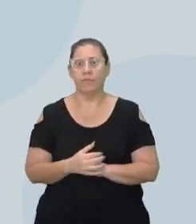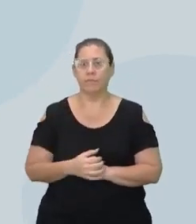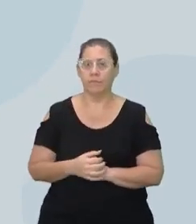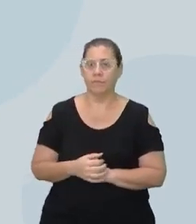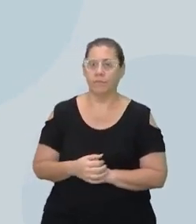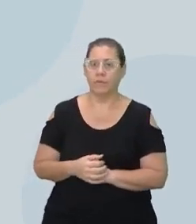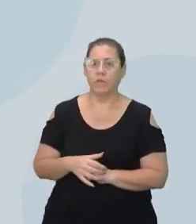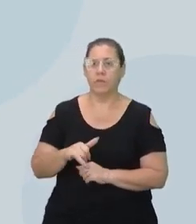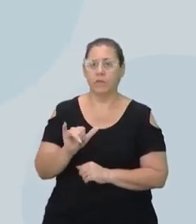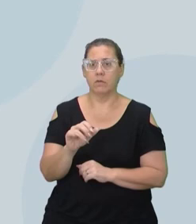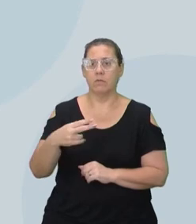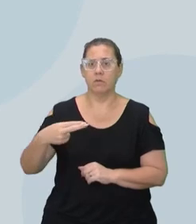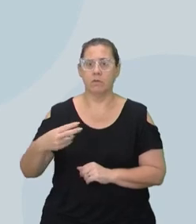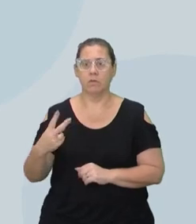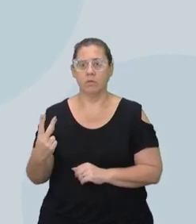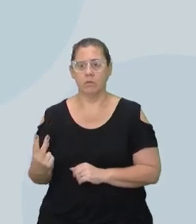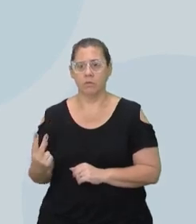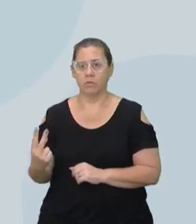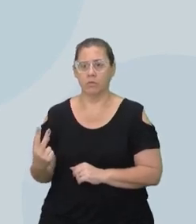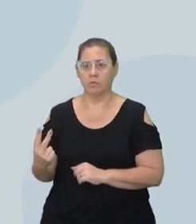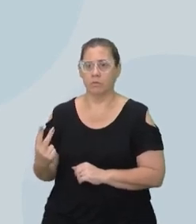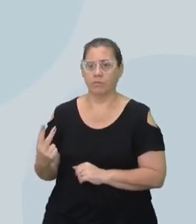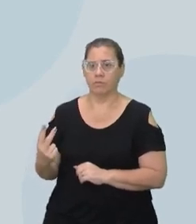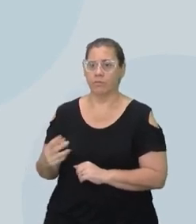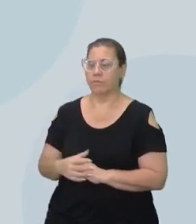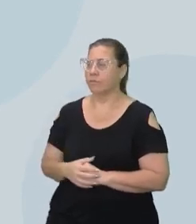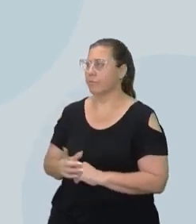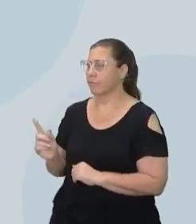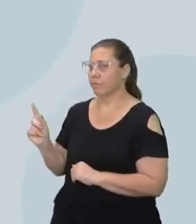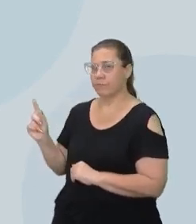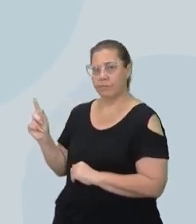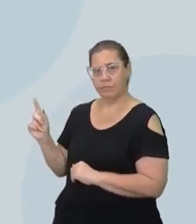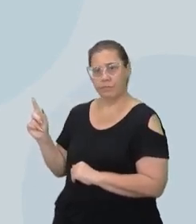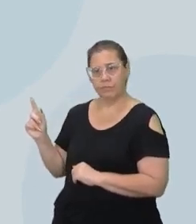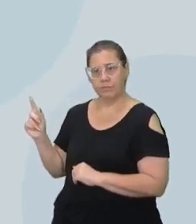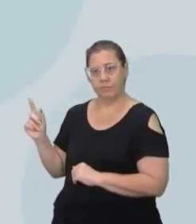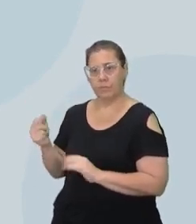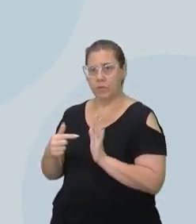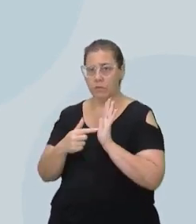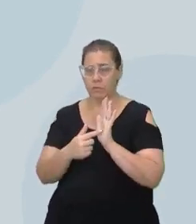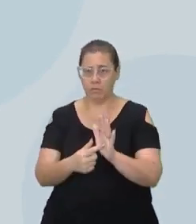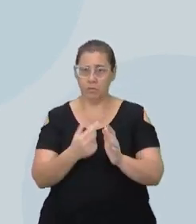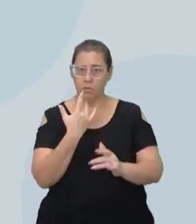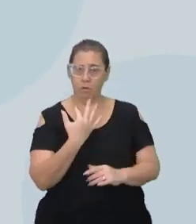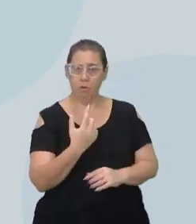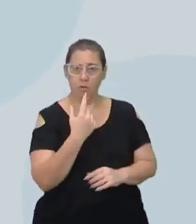3 e y é igual a 3 meios, que está indicado aí em vermelho.